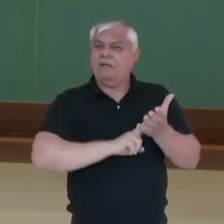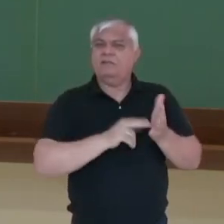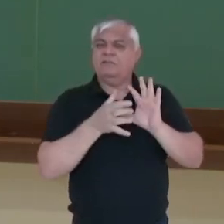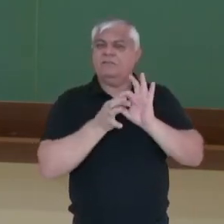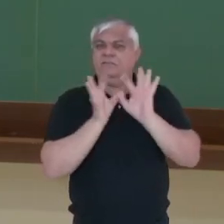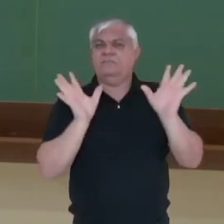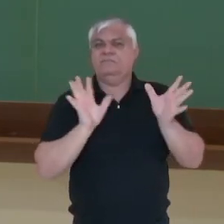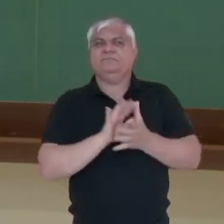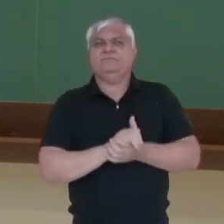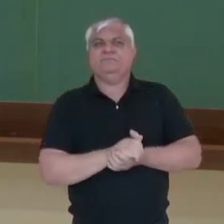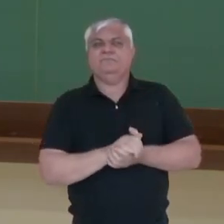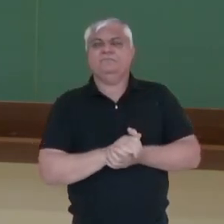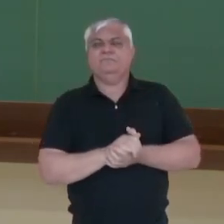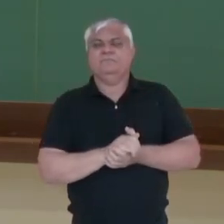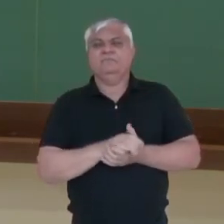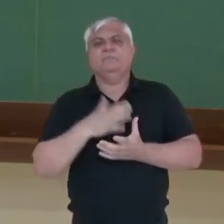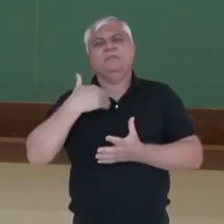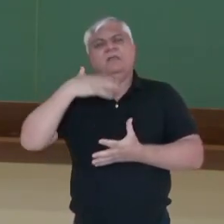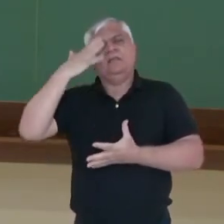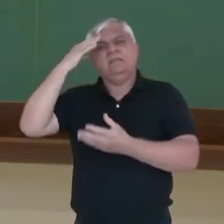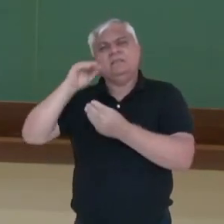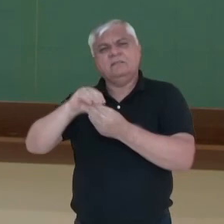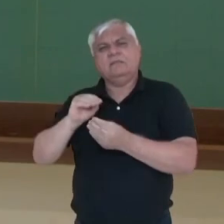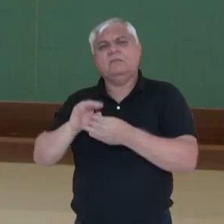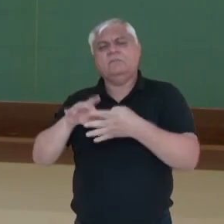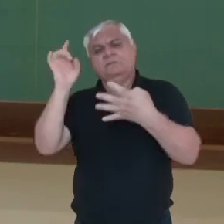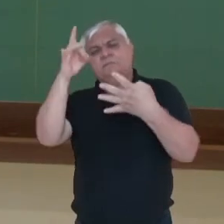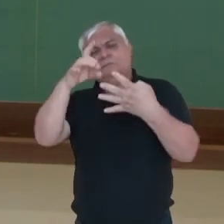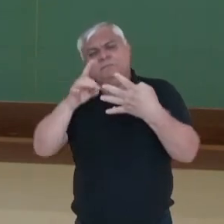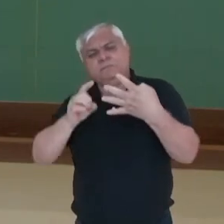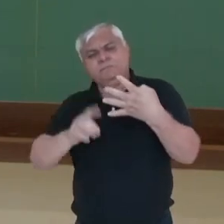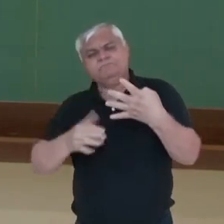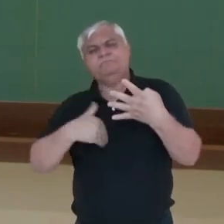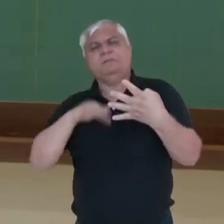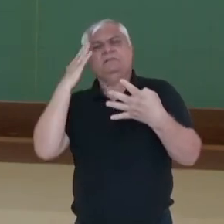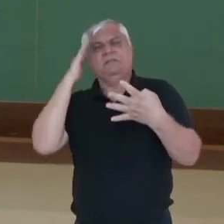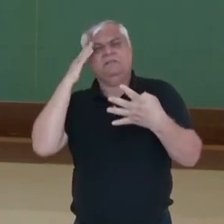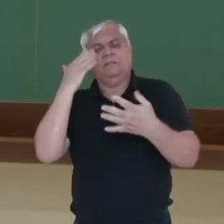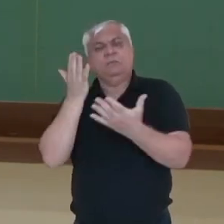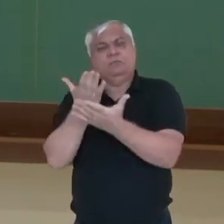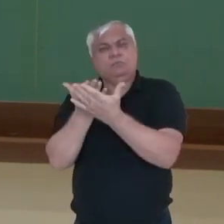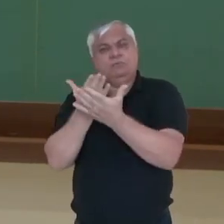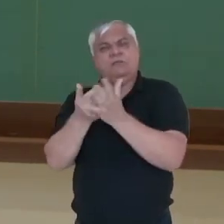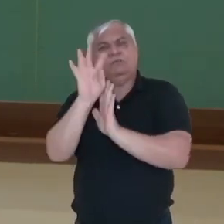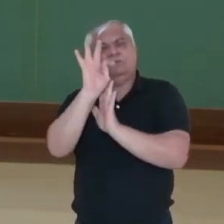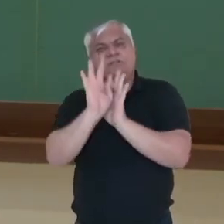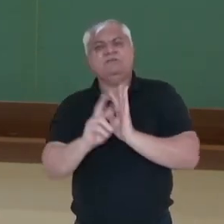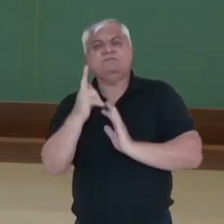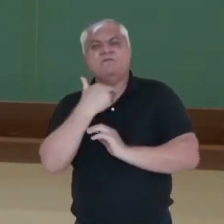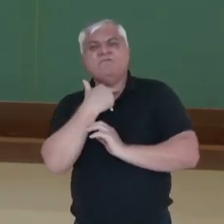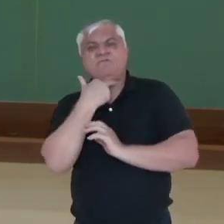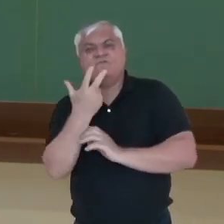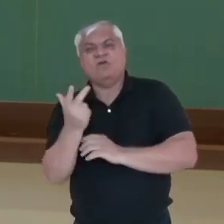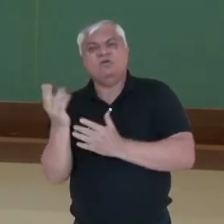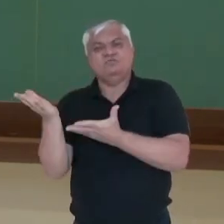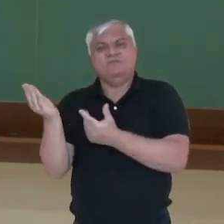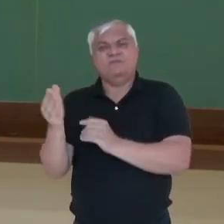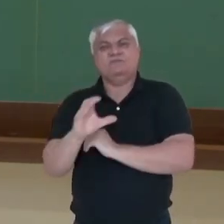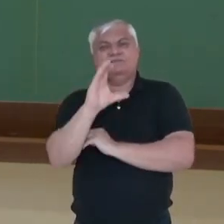aberta. Compreendemos as particularidades da carta aberta, estudando o texto Voz da Juventude